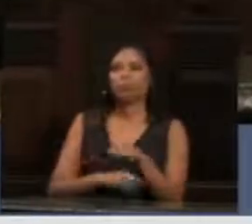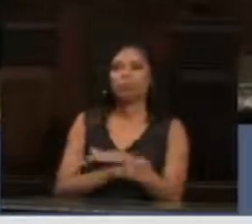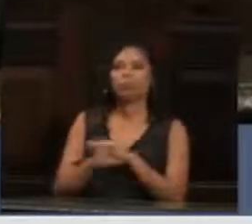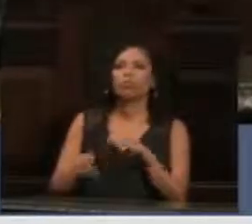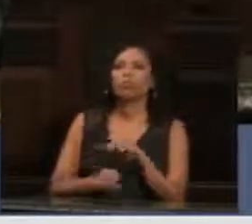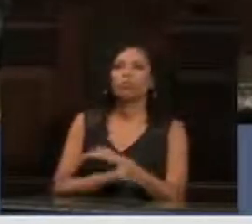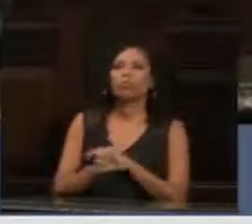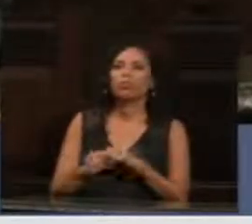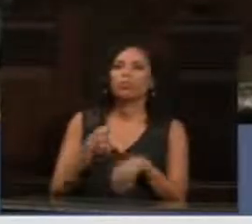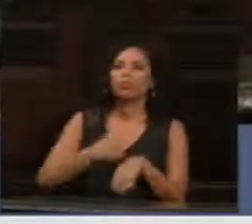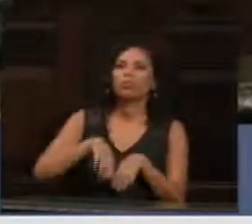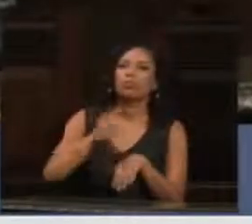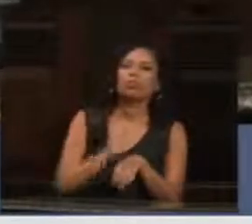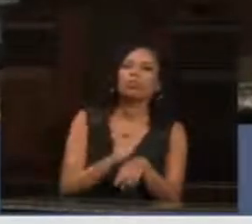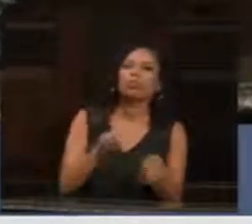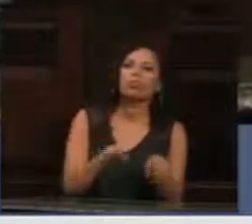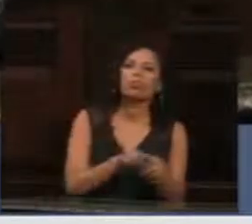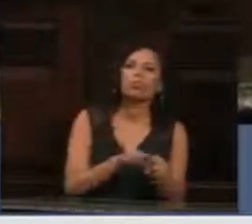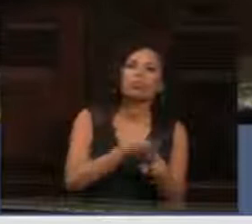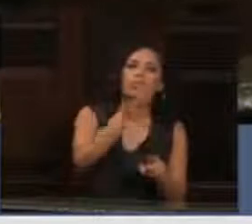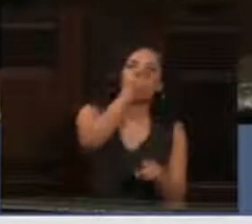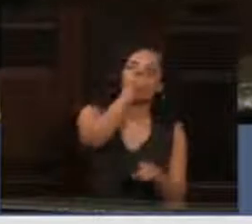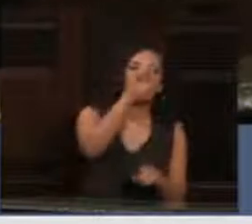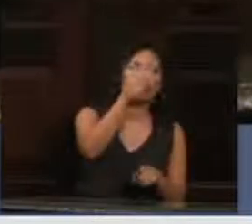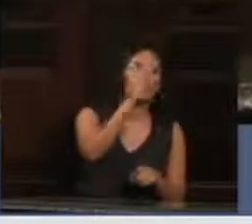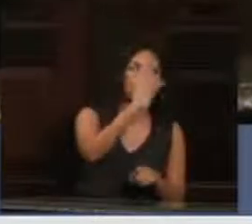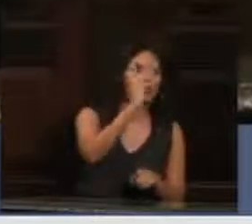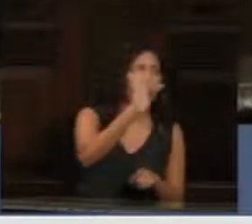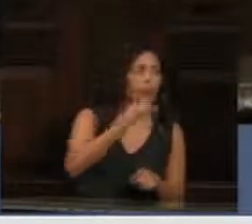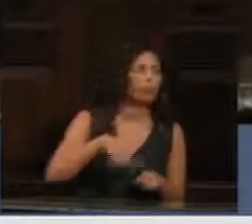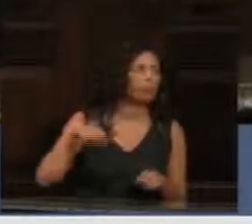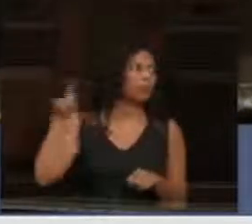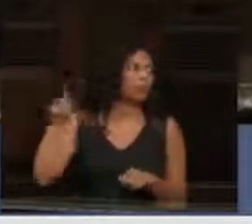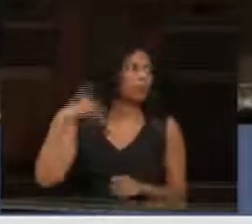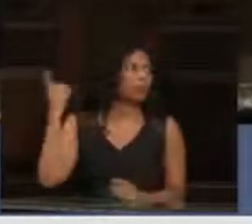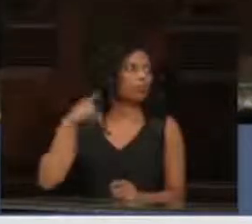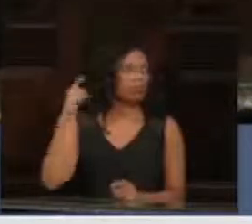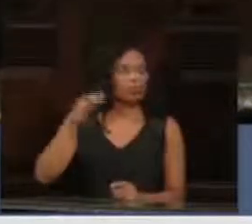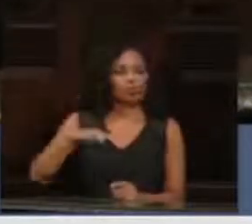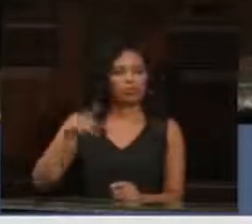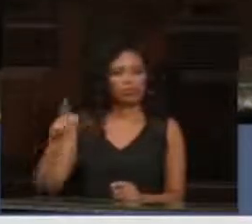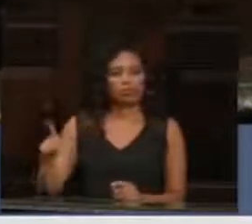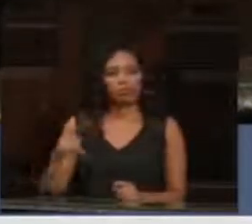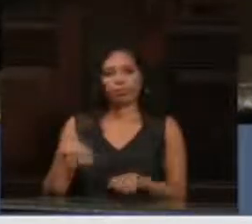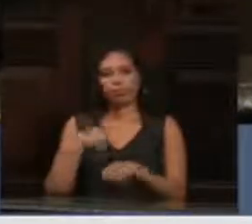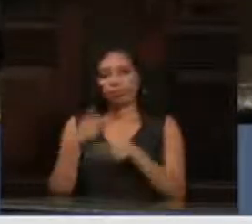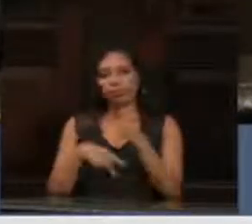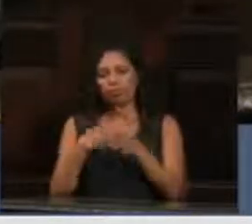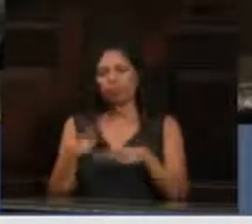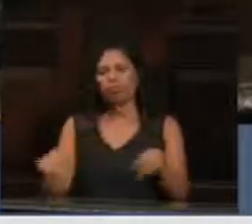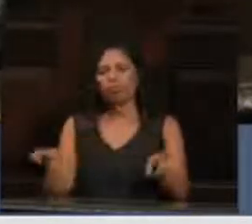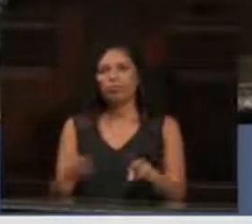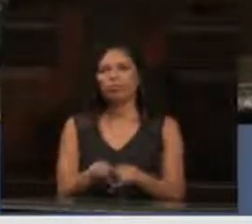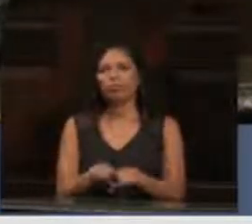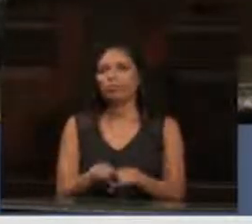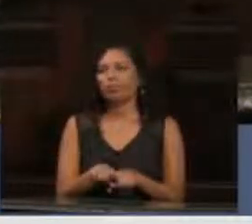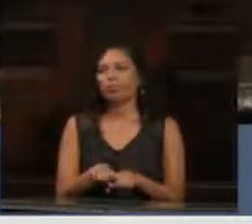fiscal. E acrescentou o deputado Márcio Pacheco, à época, deputado Jair Bittencourt, que